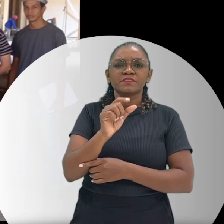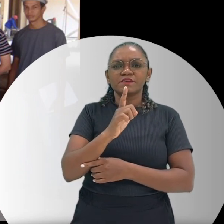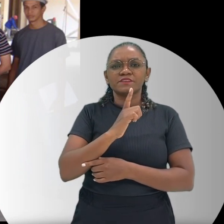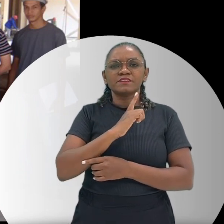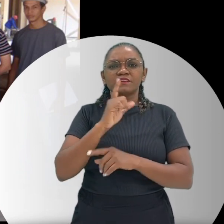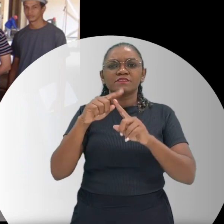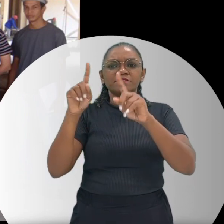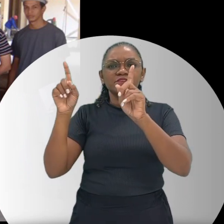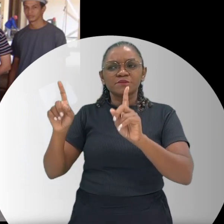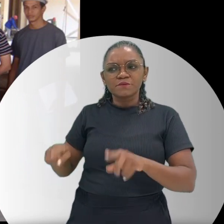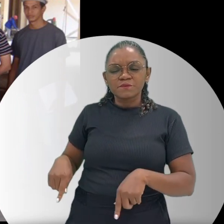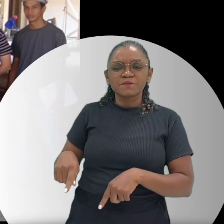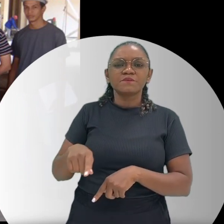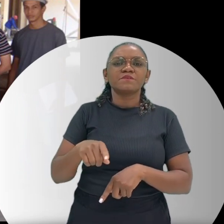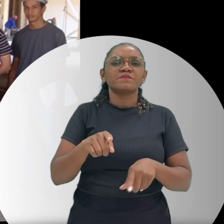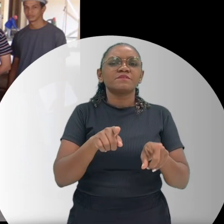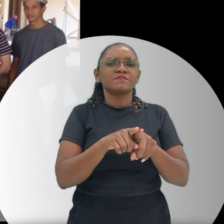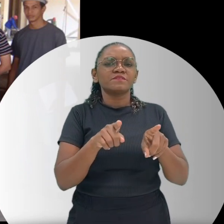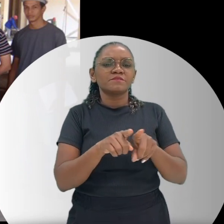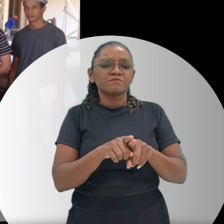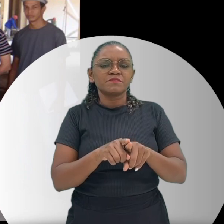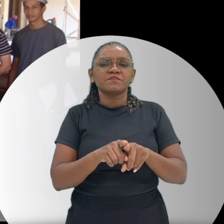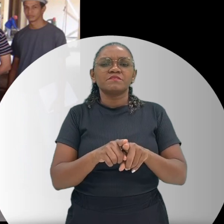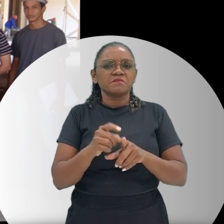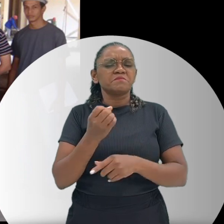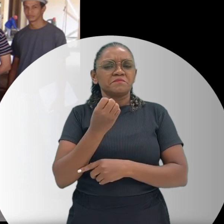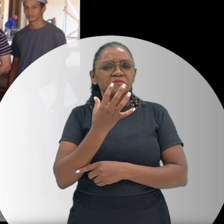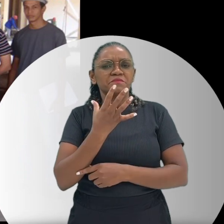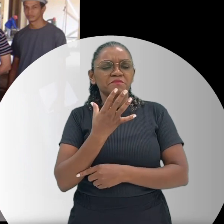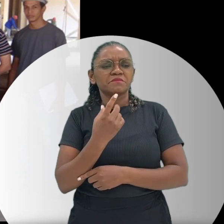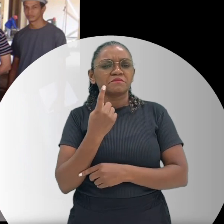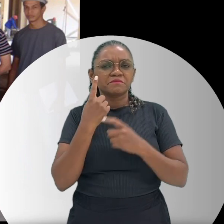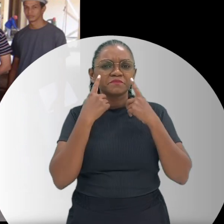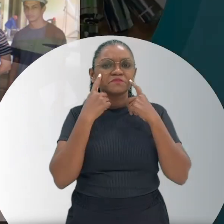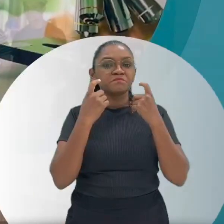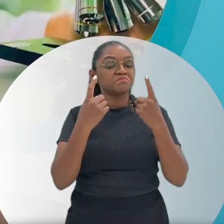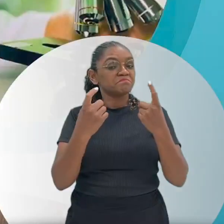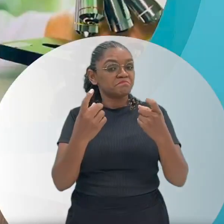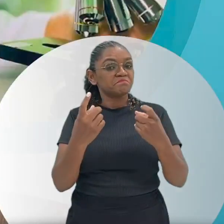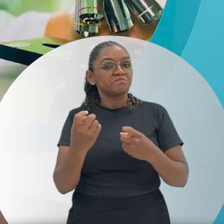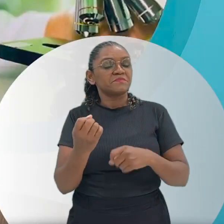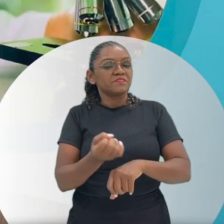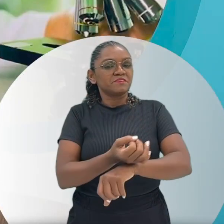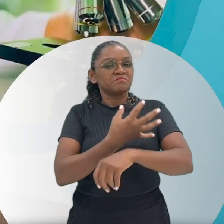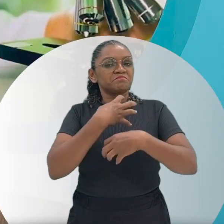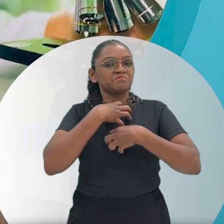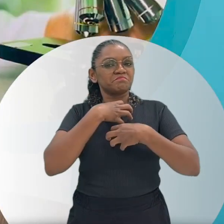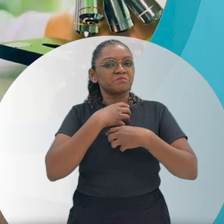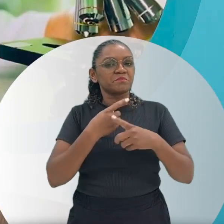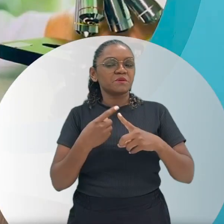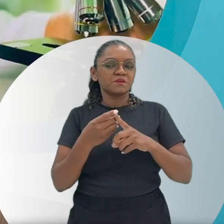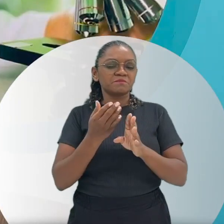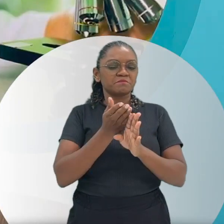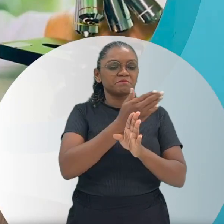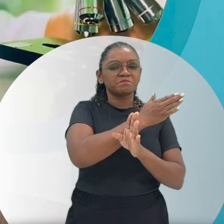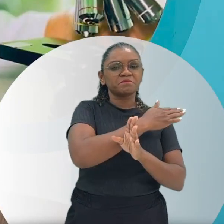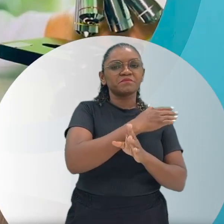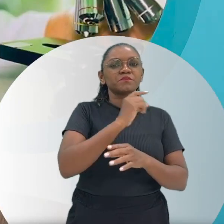sem o acabamento. Bem interessante, bem emocionante também para quem viveu essa história lá da construção do campus